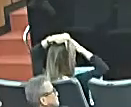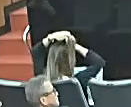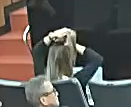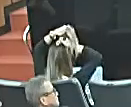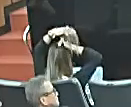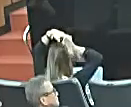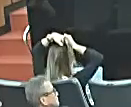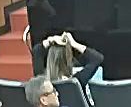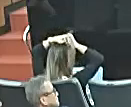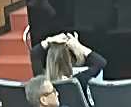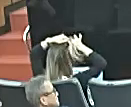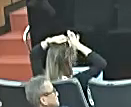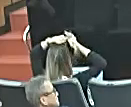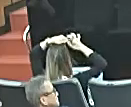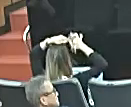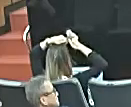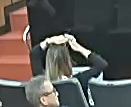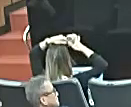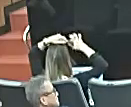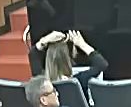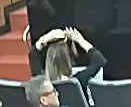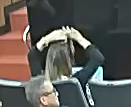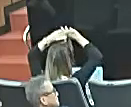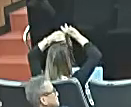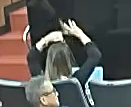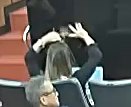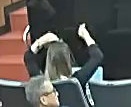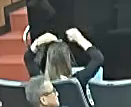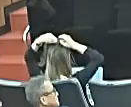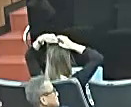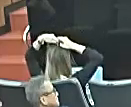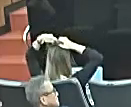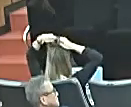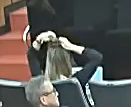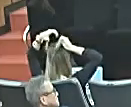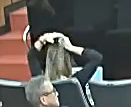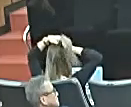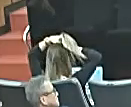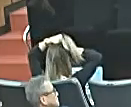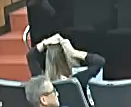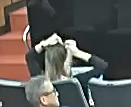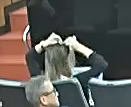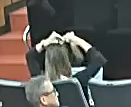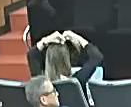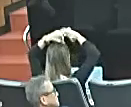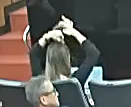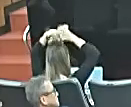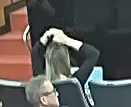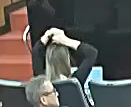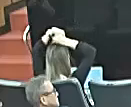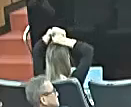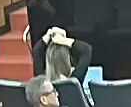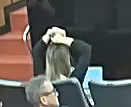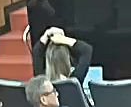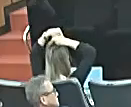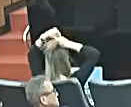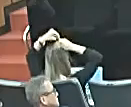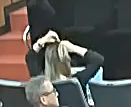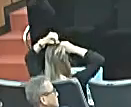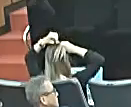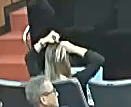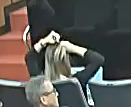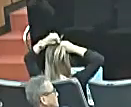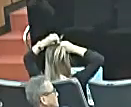secretário o que eu tenho para apresentar para a construção de lei orgânica é